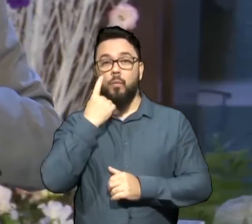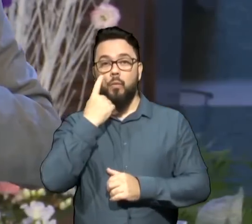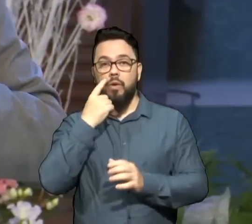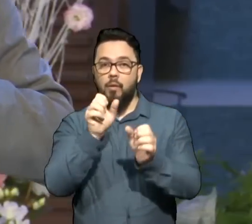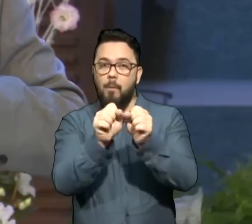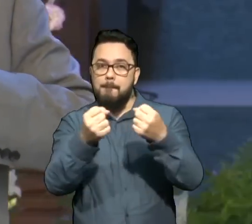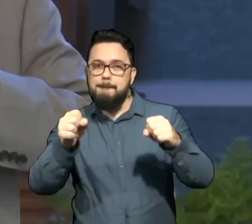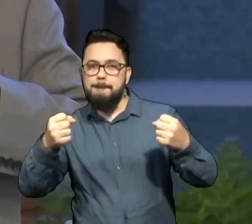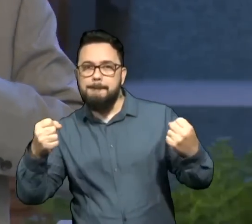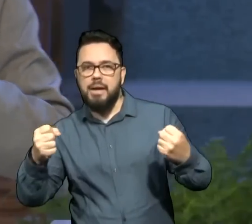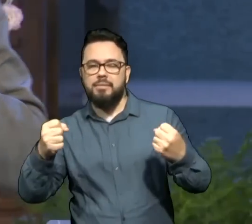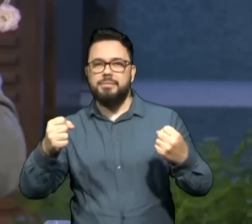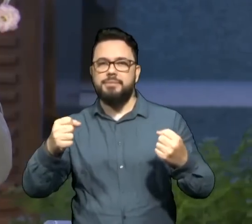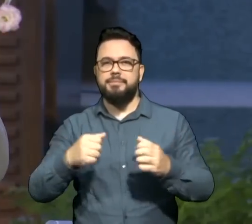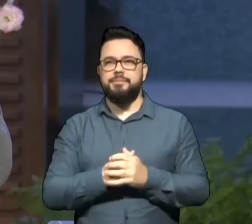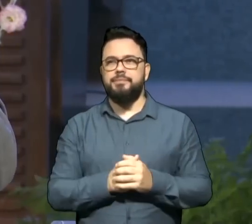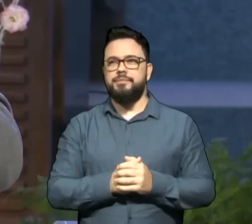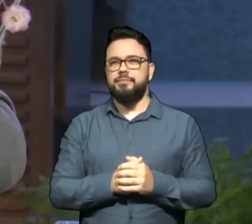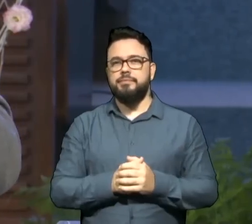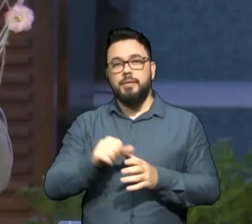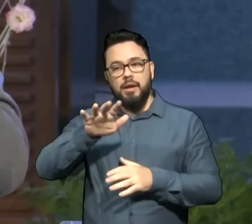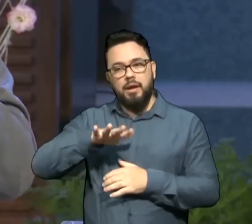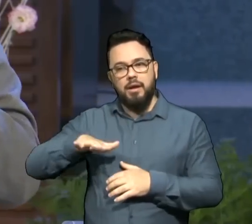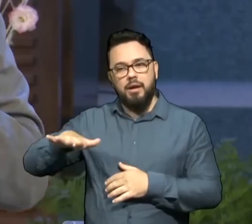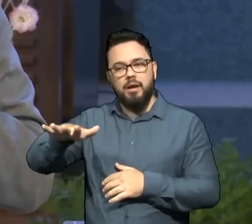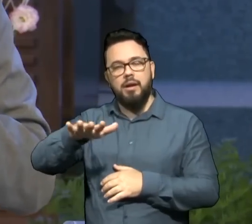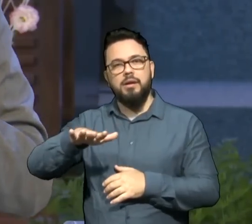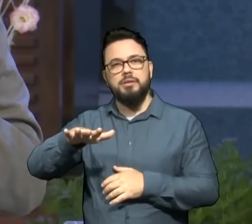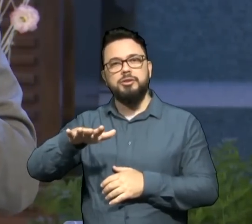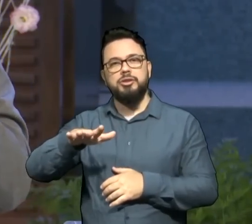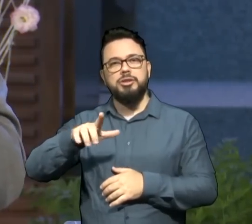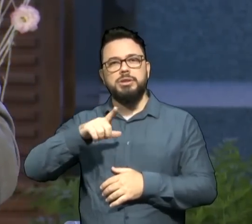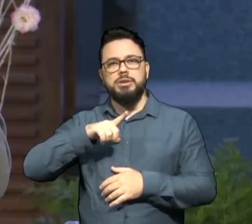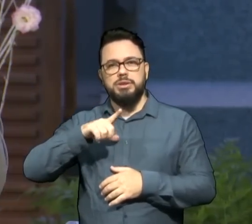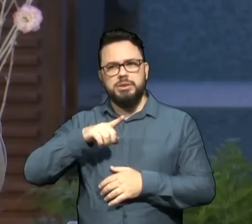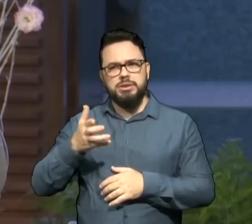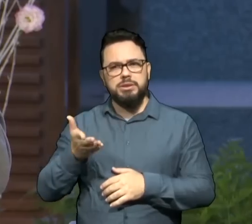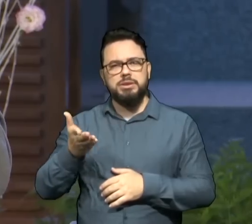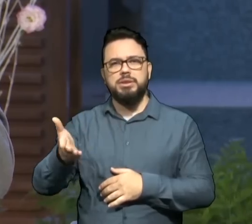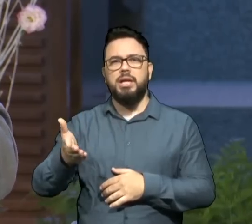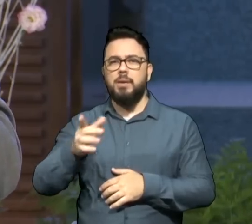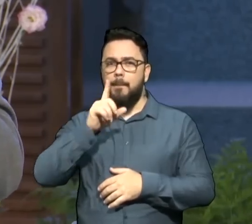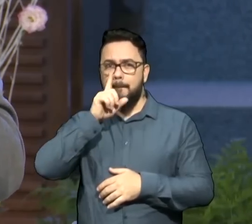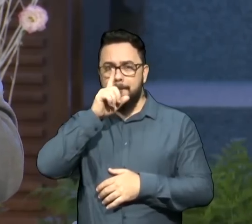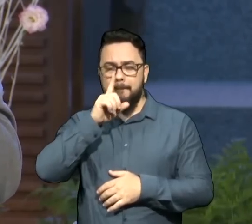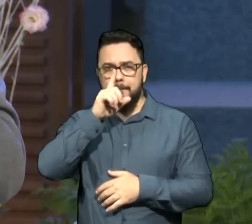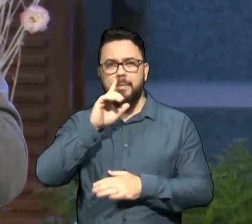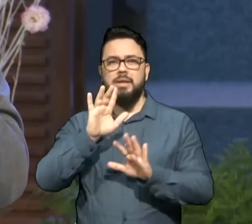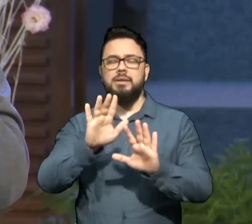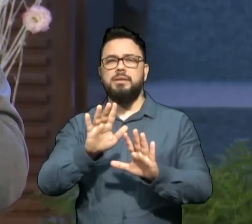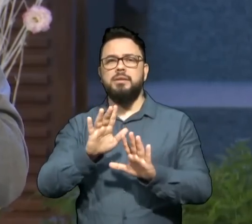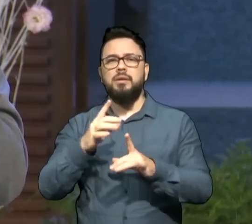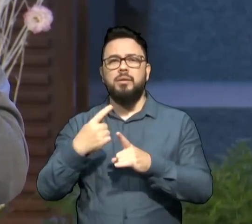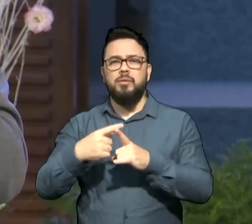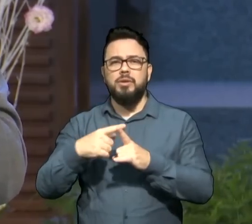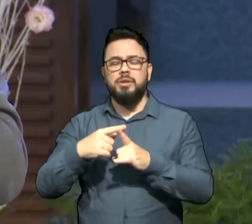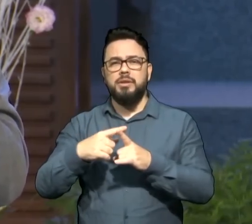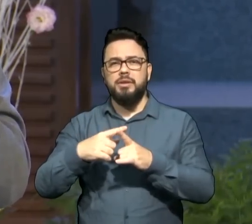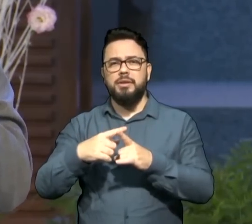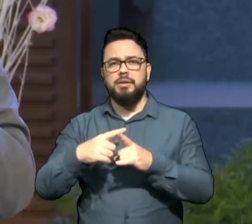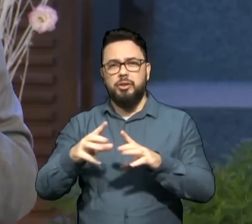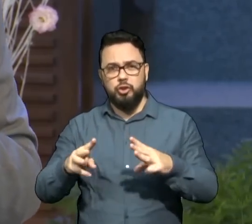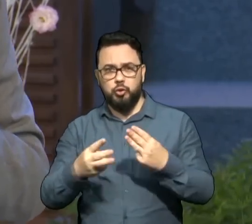mar da Galileia aquela região ali pessoal era um barril de pólvora por quê Porque muitos judeus que